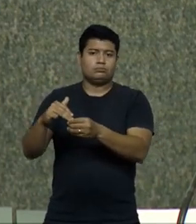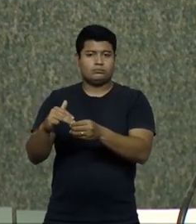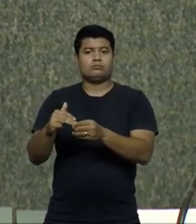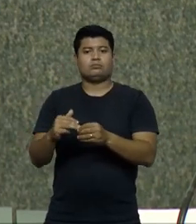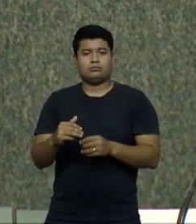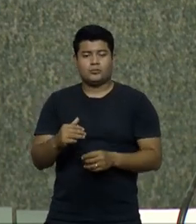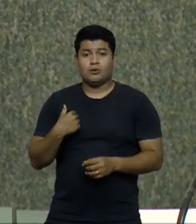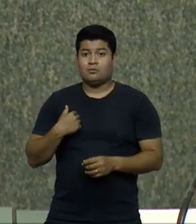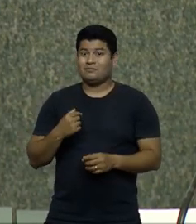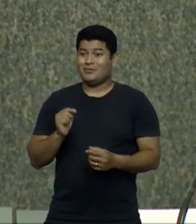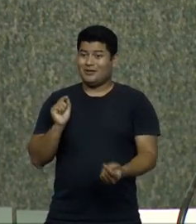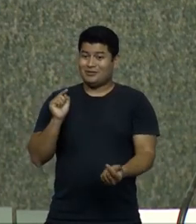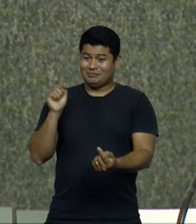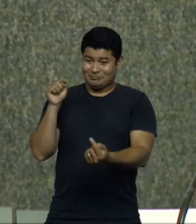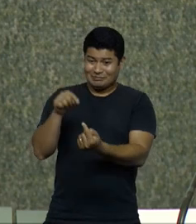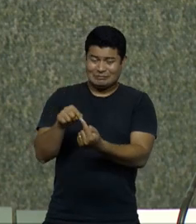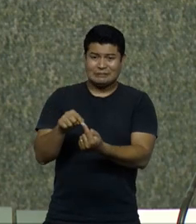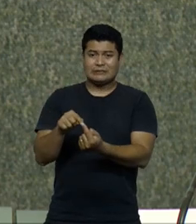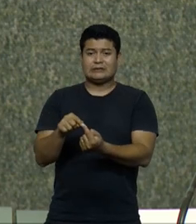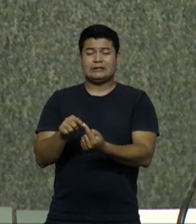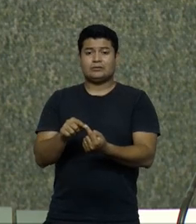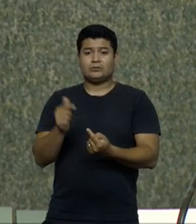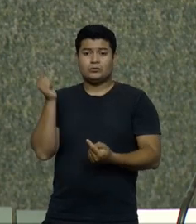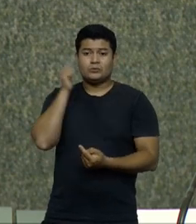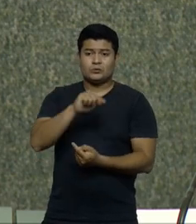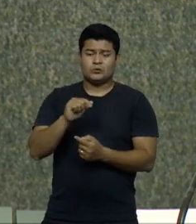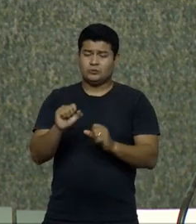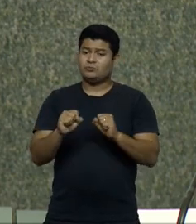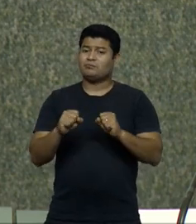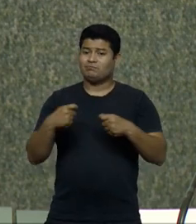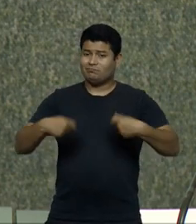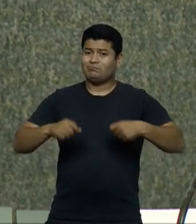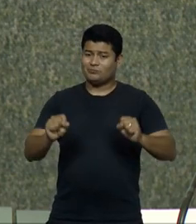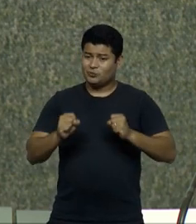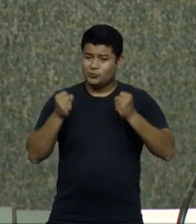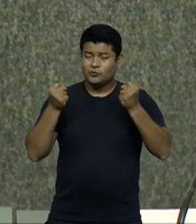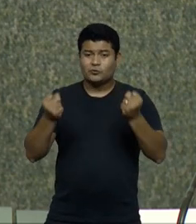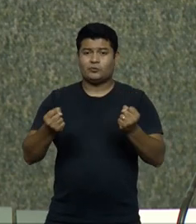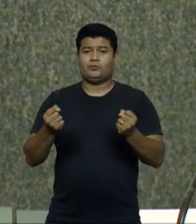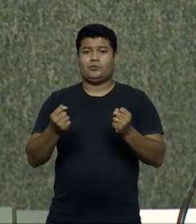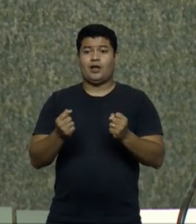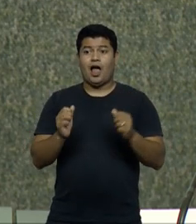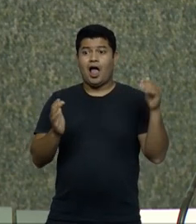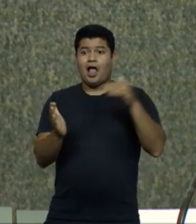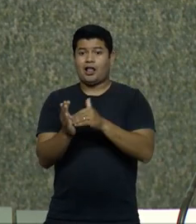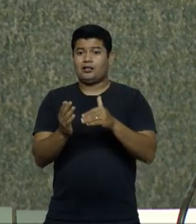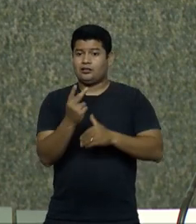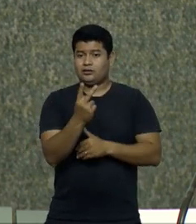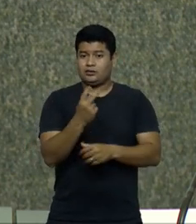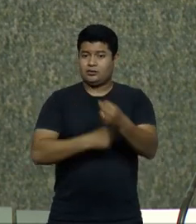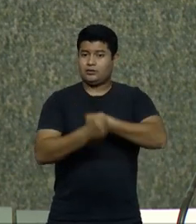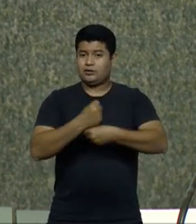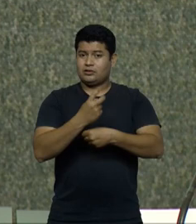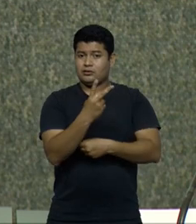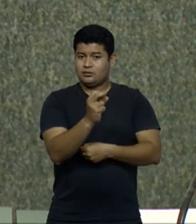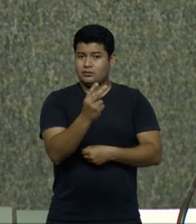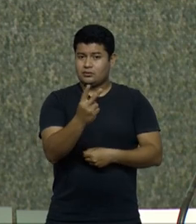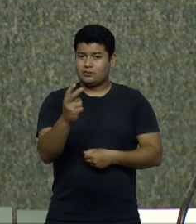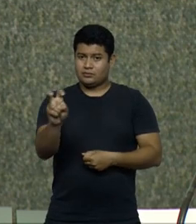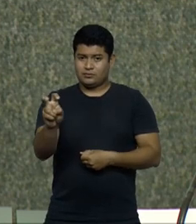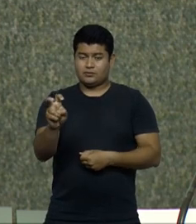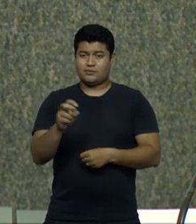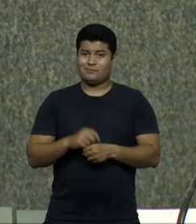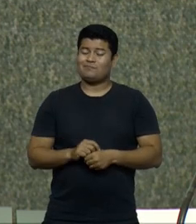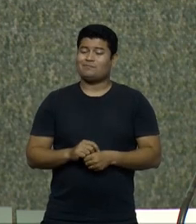muito grande para que ela seja atingida é até 2025 e também uma realidade de muita desigualdade